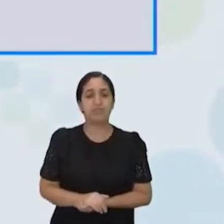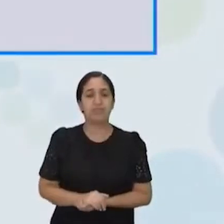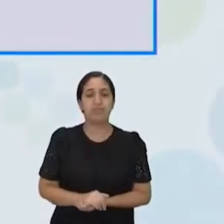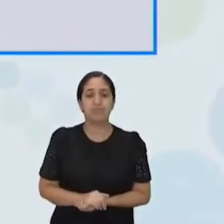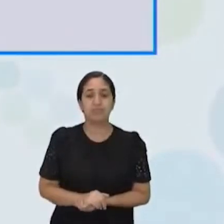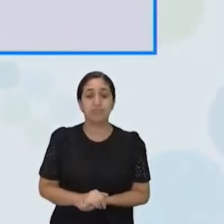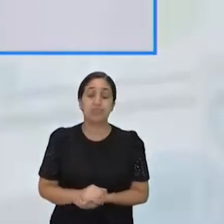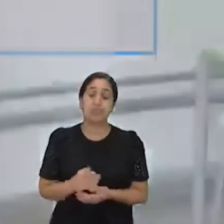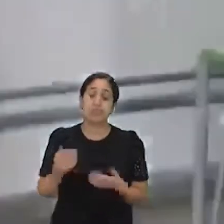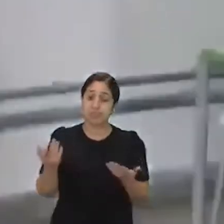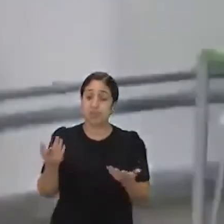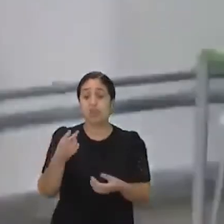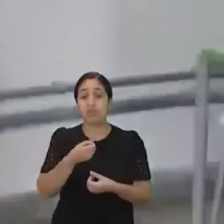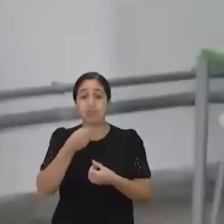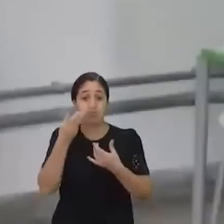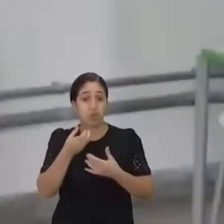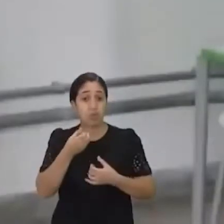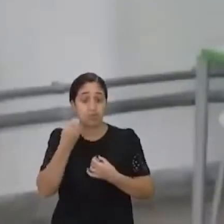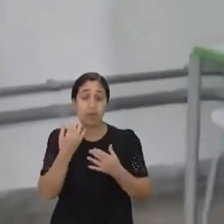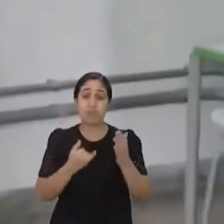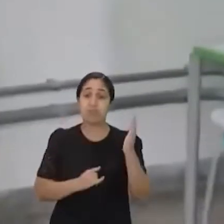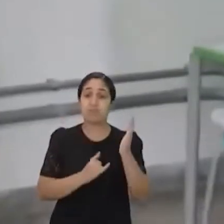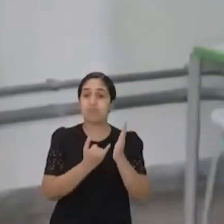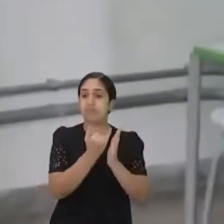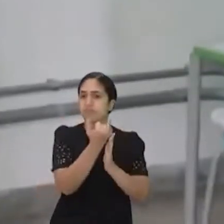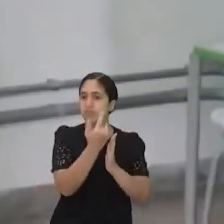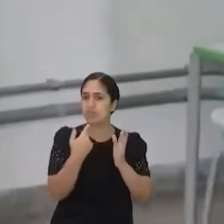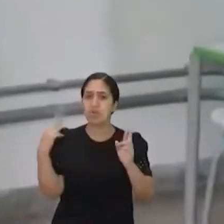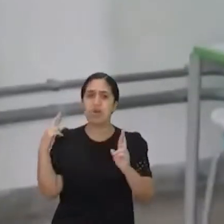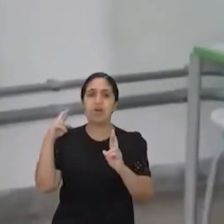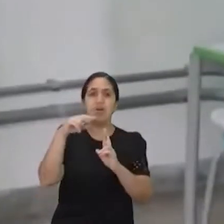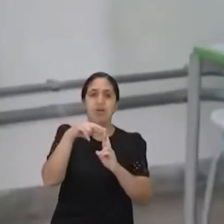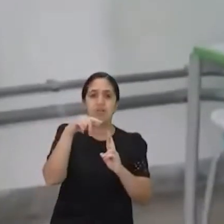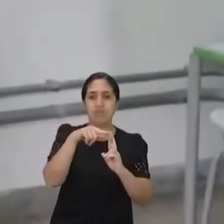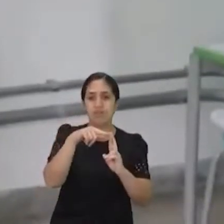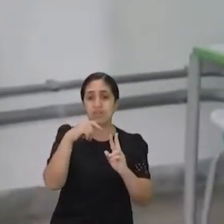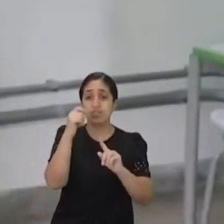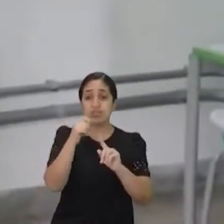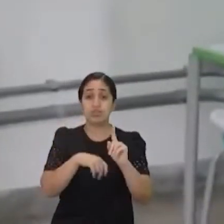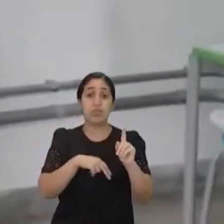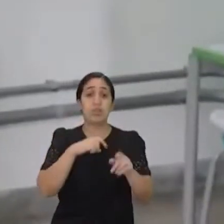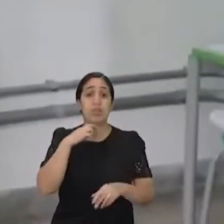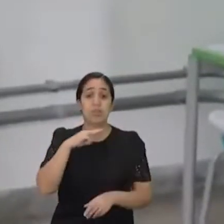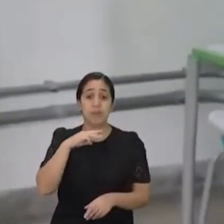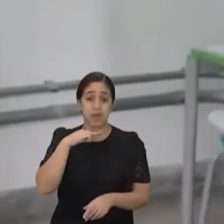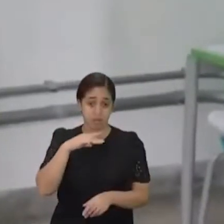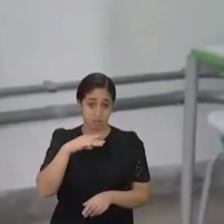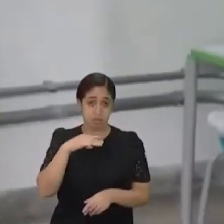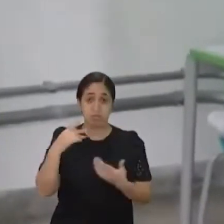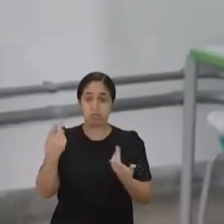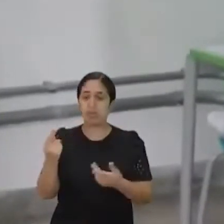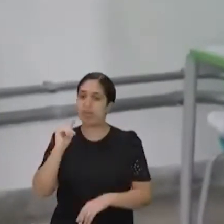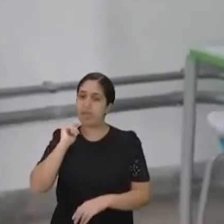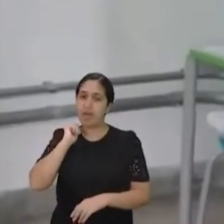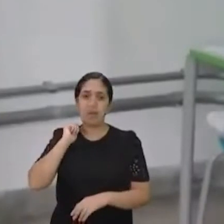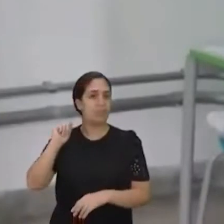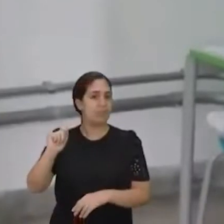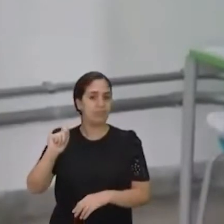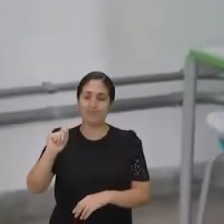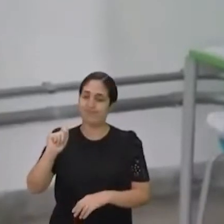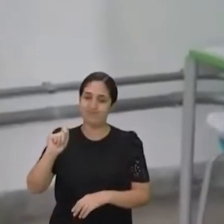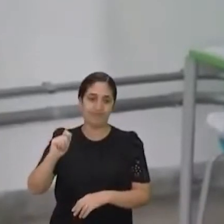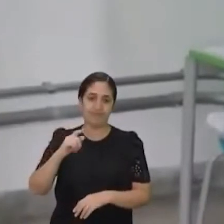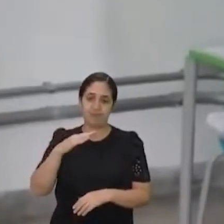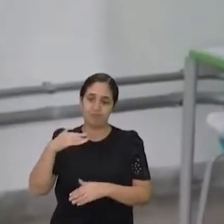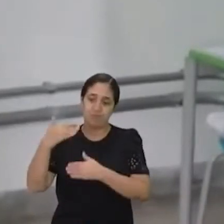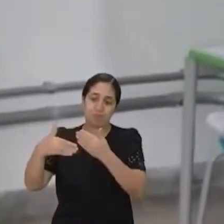certo? E essa informação da inflação é referente ao mês de março, né? Porque a inflação de abril a gente vai conhecer